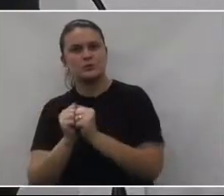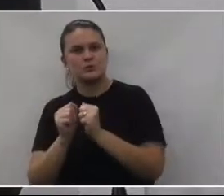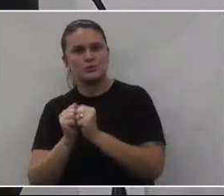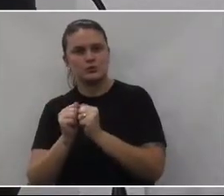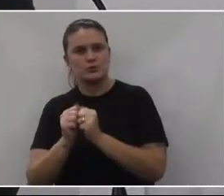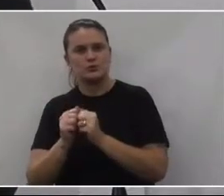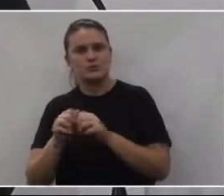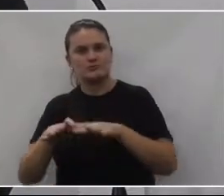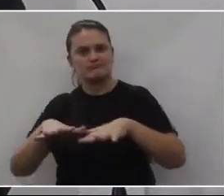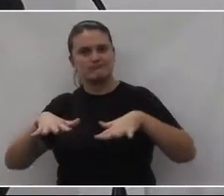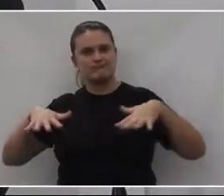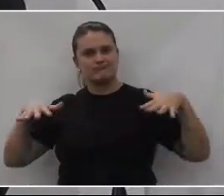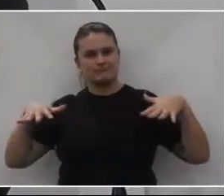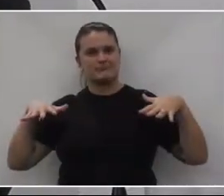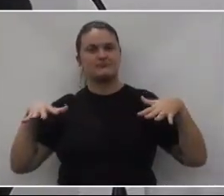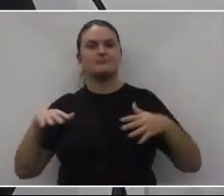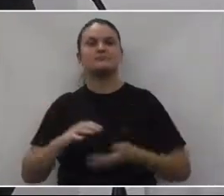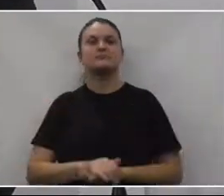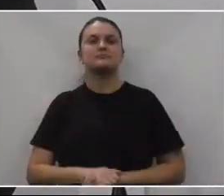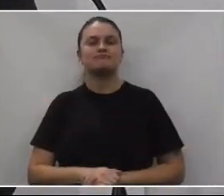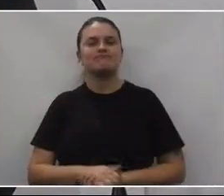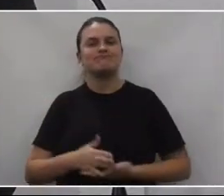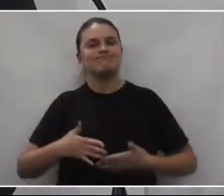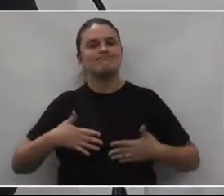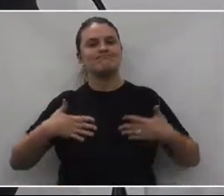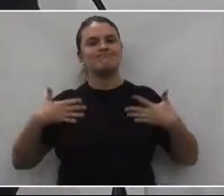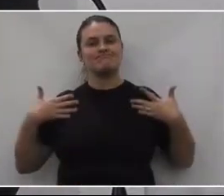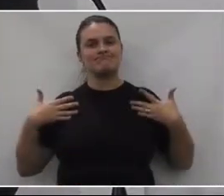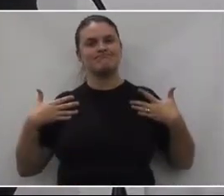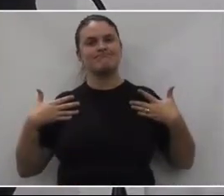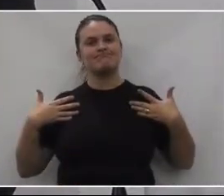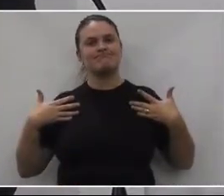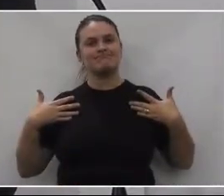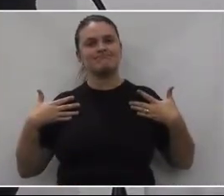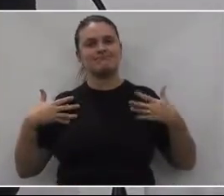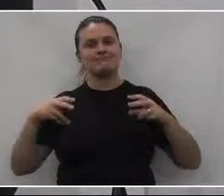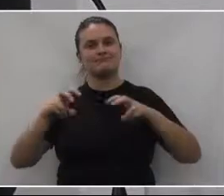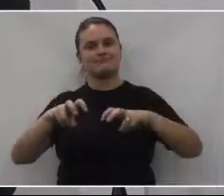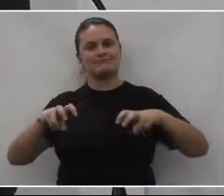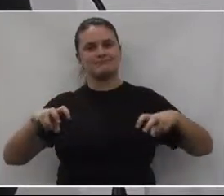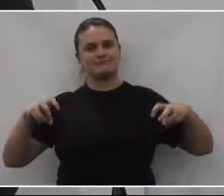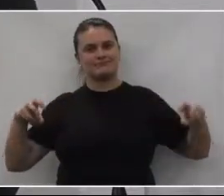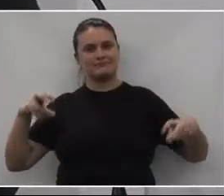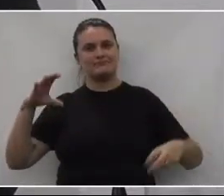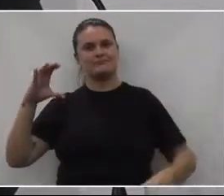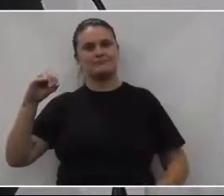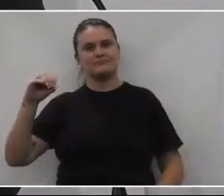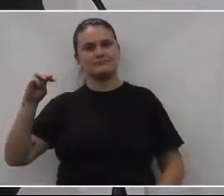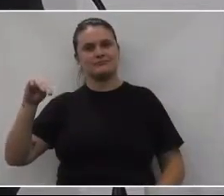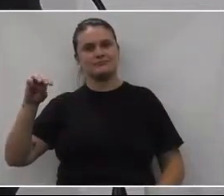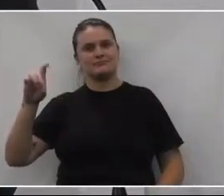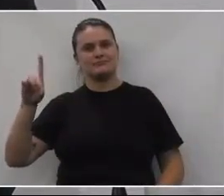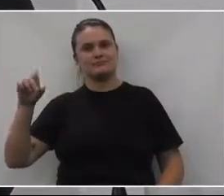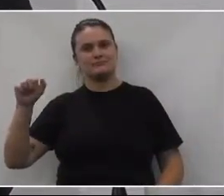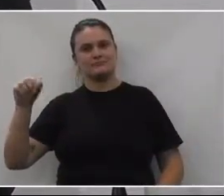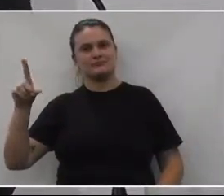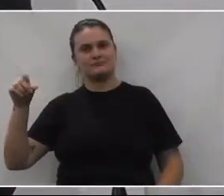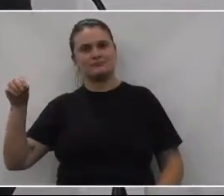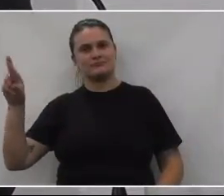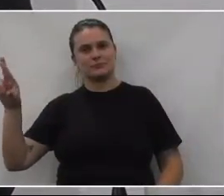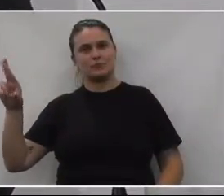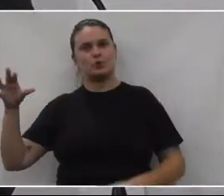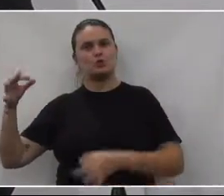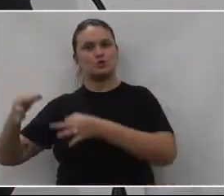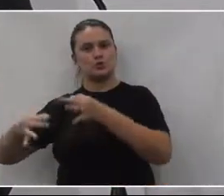prestigiam nesta Casa de Leis. É uma honra receber nosso comendador, nosso juiz da vara da